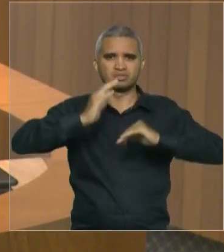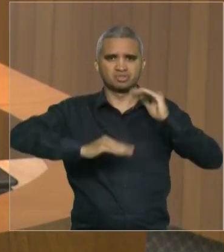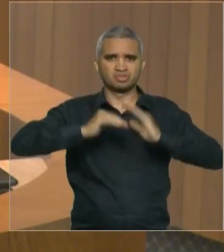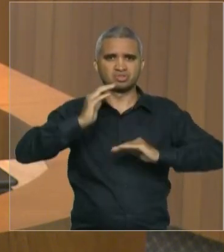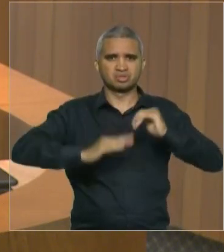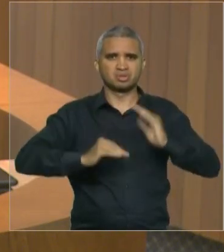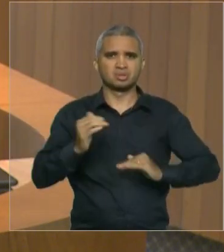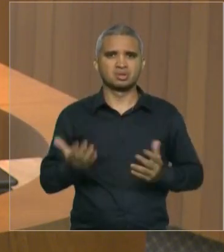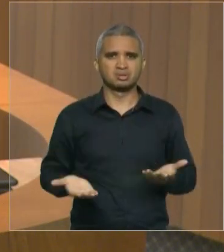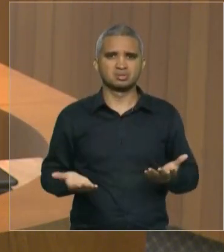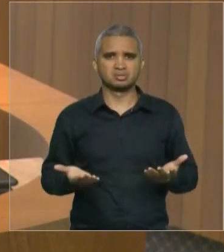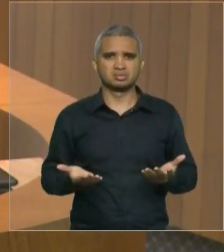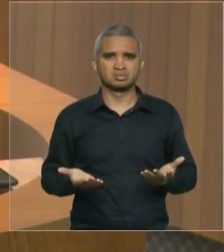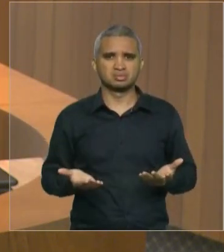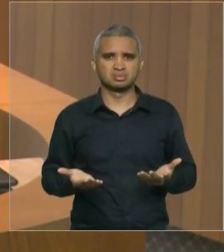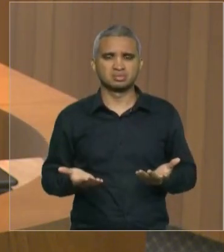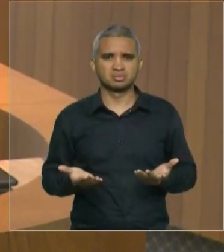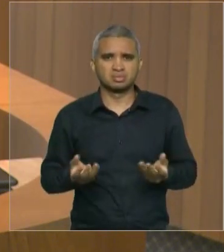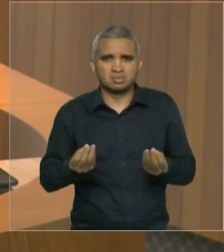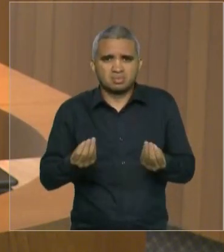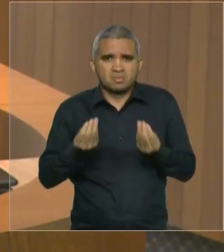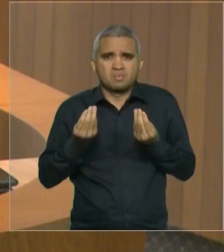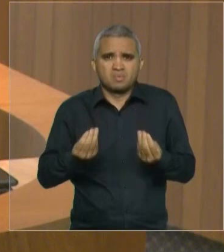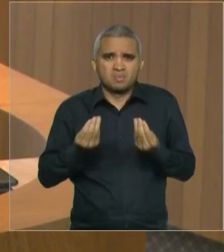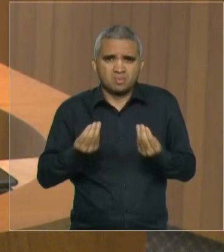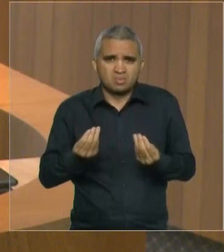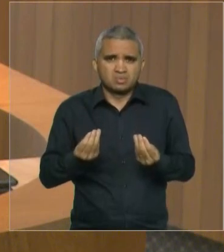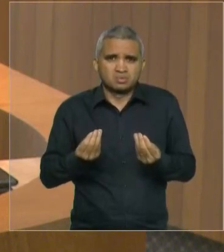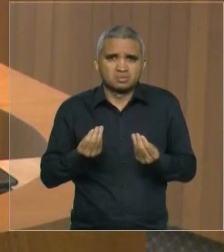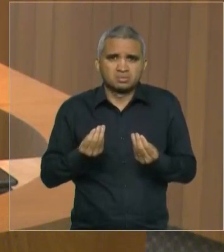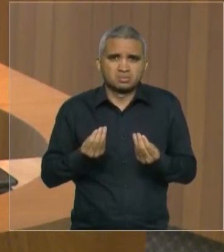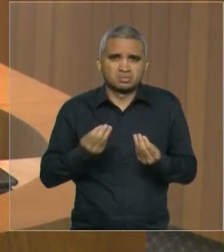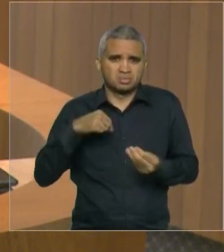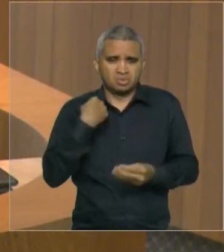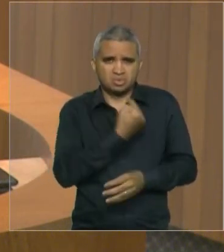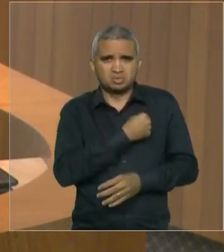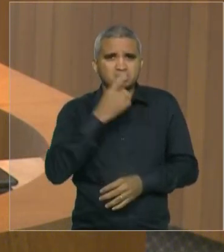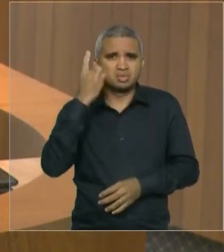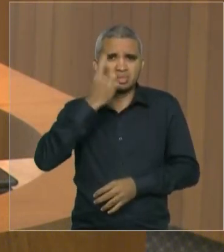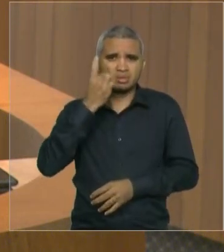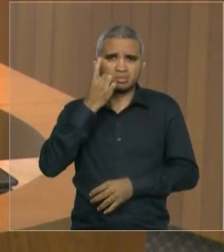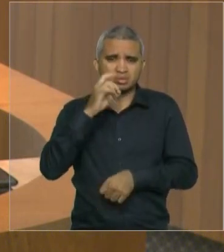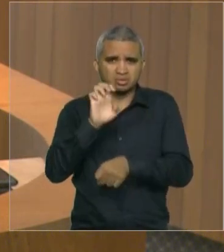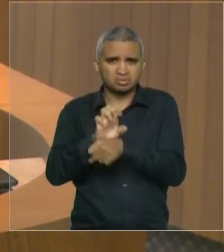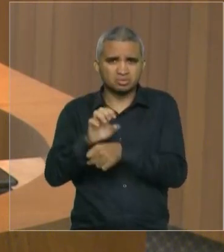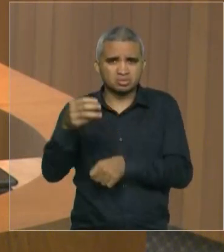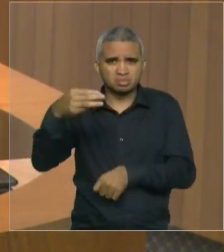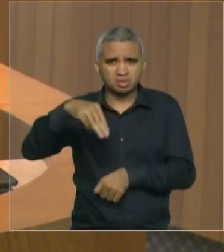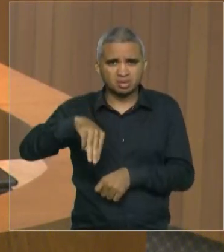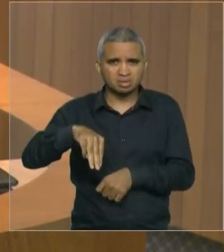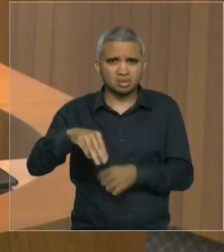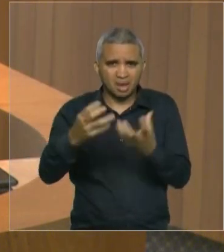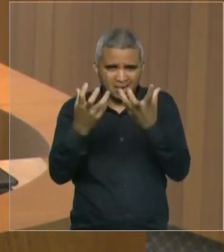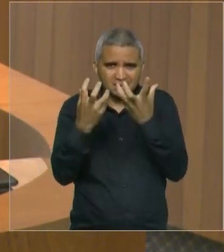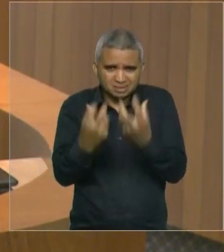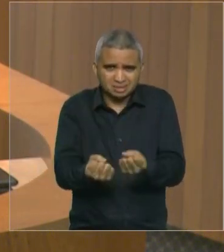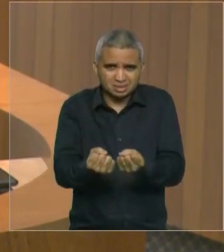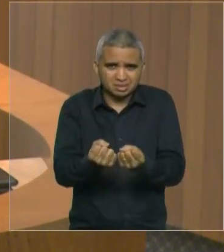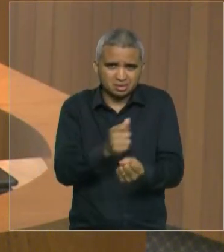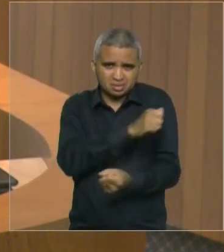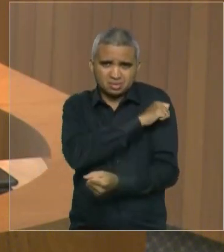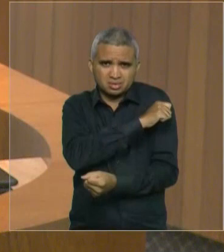permitir, enquanto agentes públicos que somos, que esses estudantes sejam